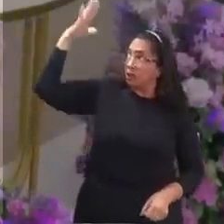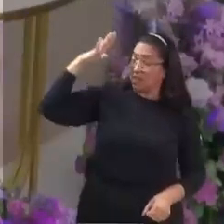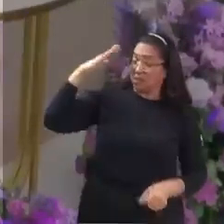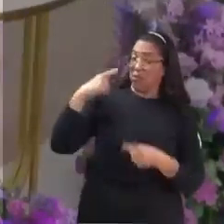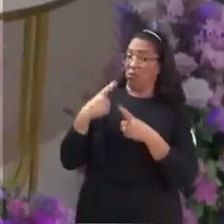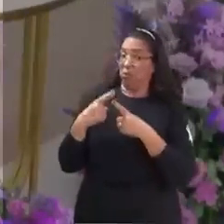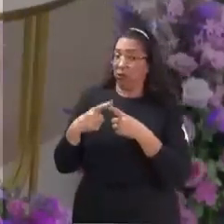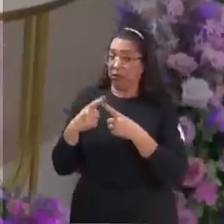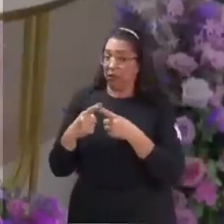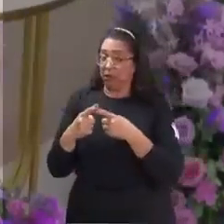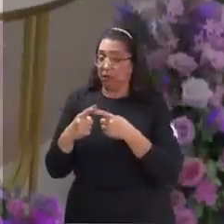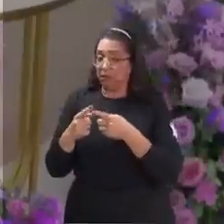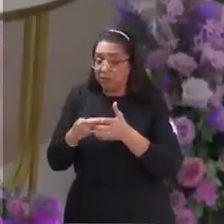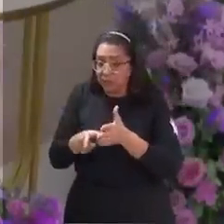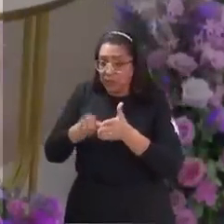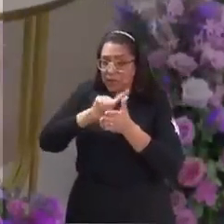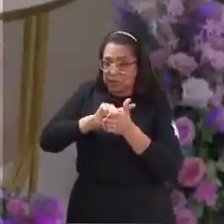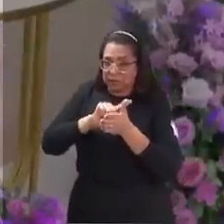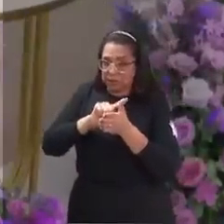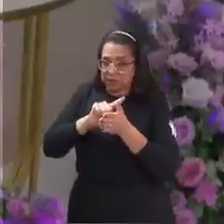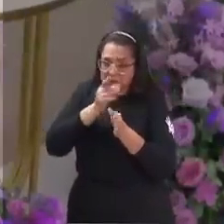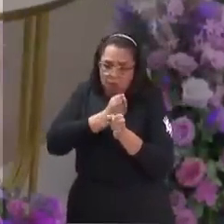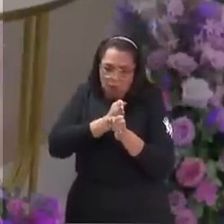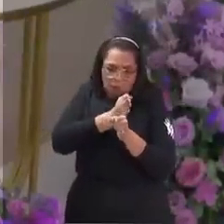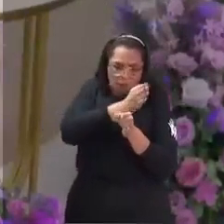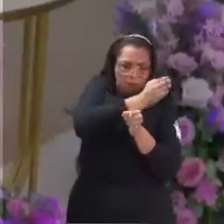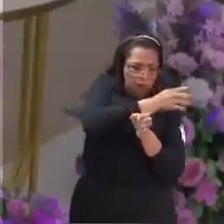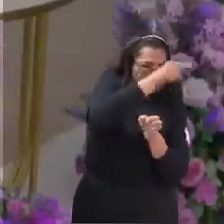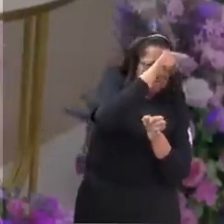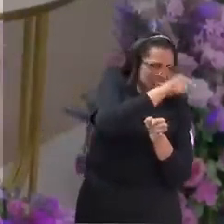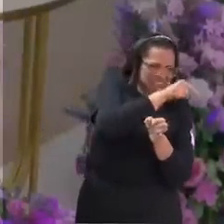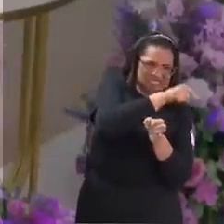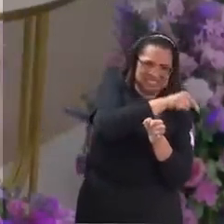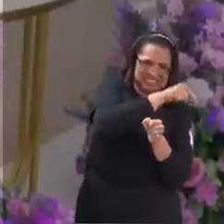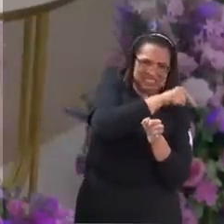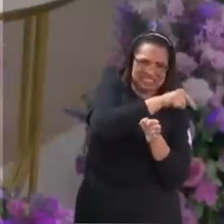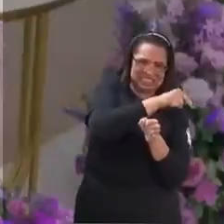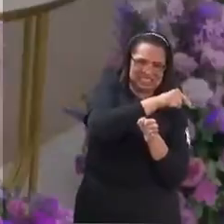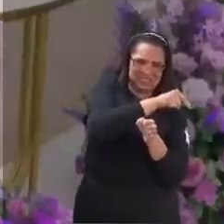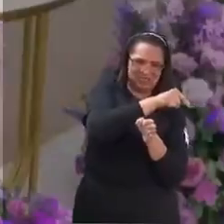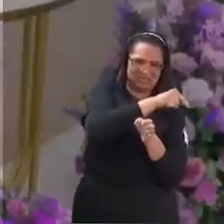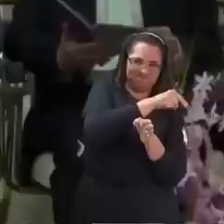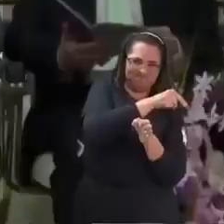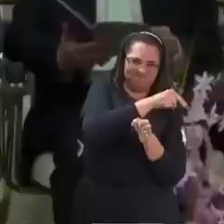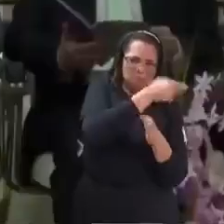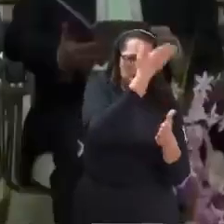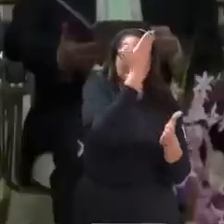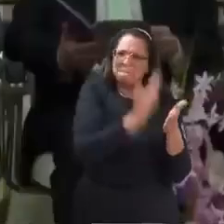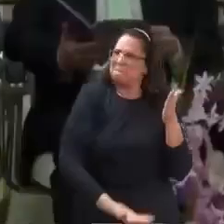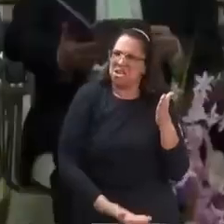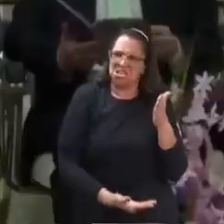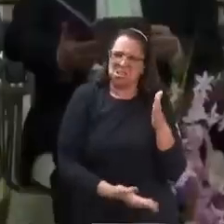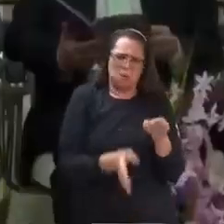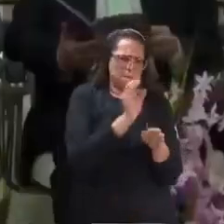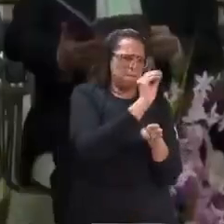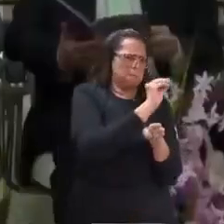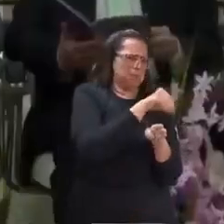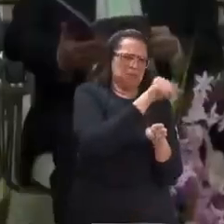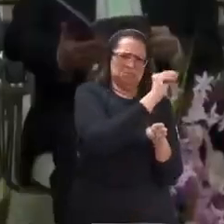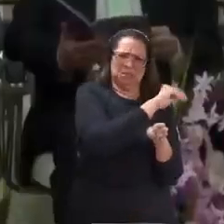atrás. Então veja que agora Deus vai formar um projeto chamado